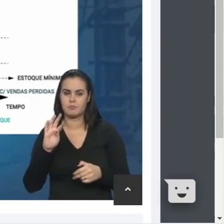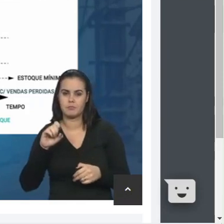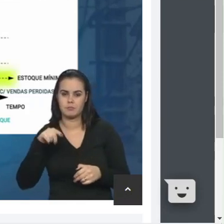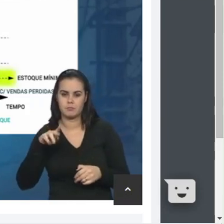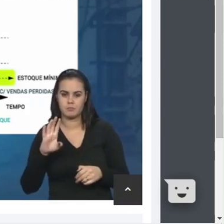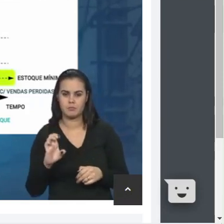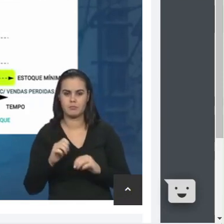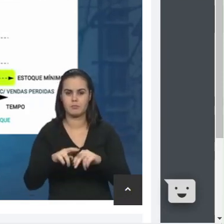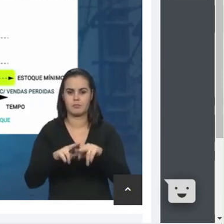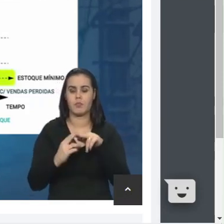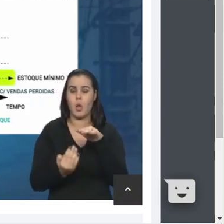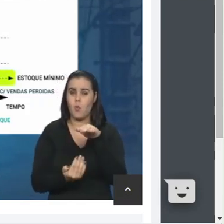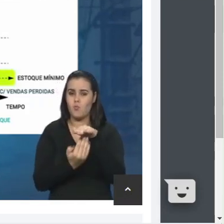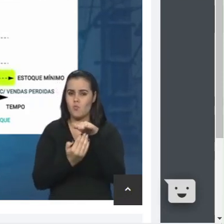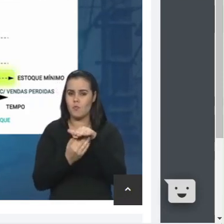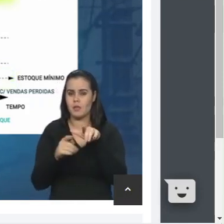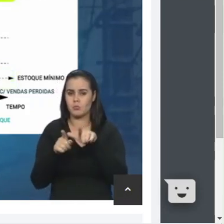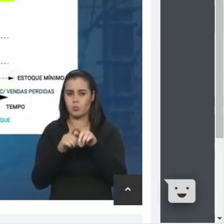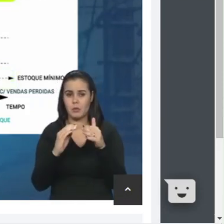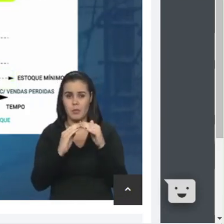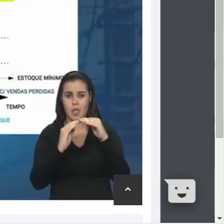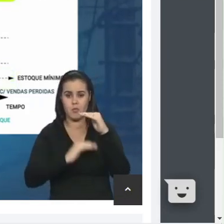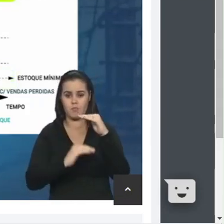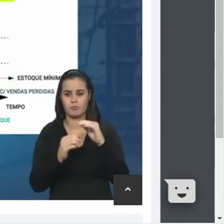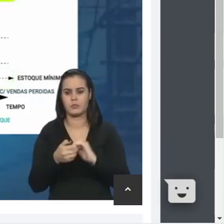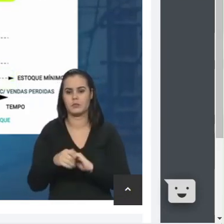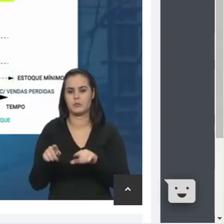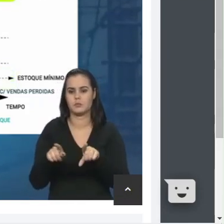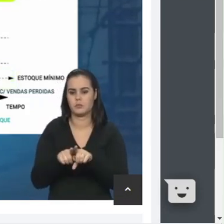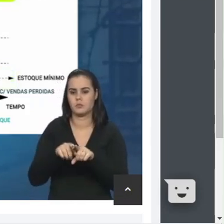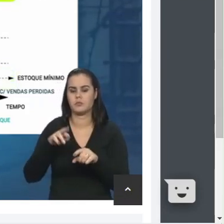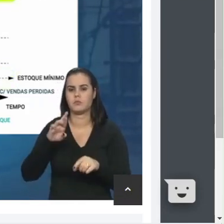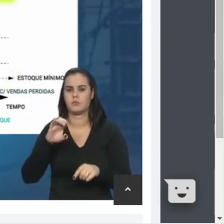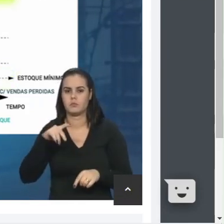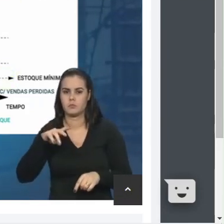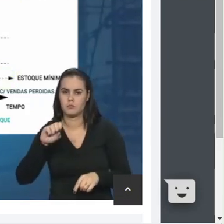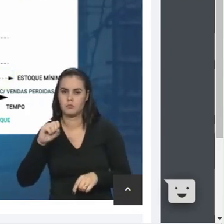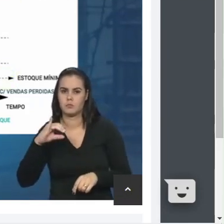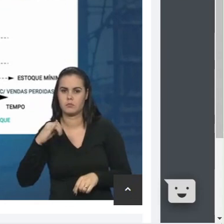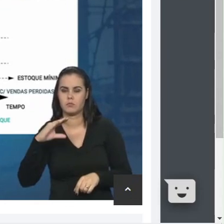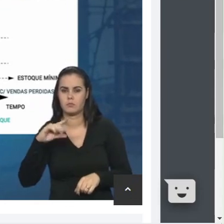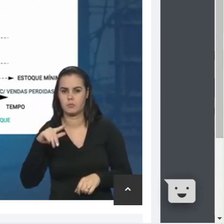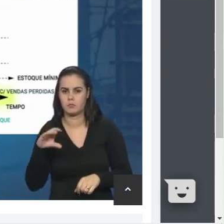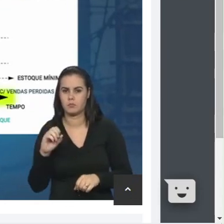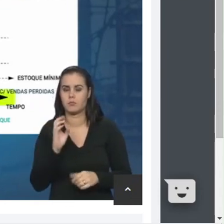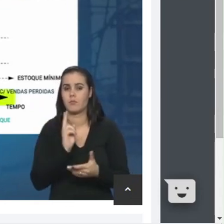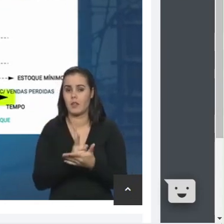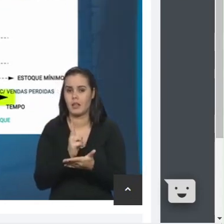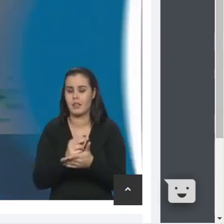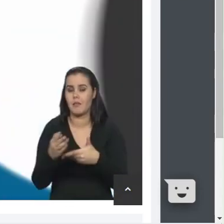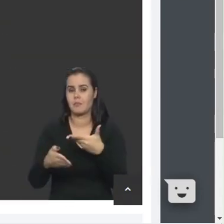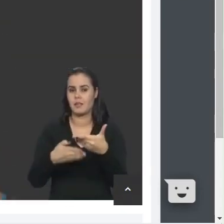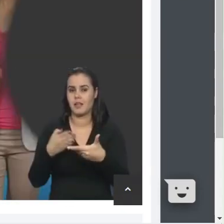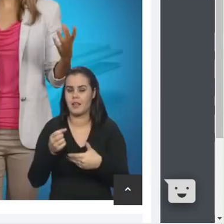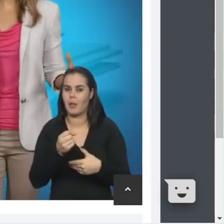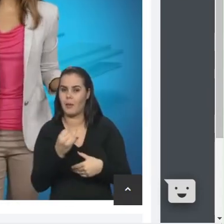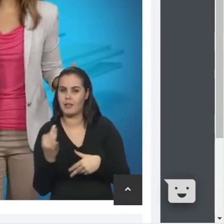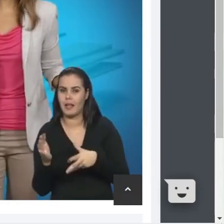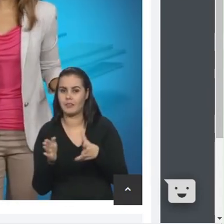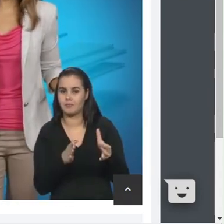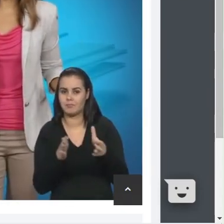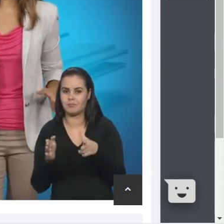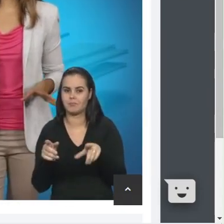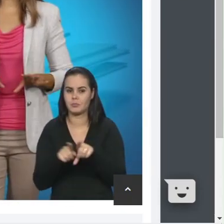máximo, o ponto de estoque mínimo e o ponto de reposição, sempre em relação às quantidades e ao tempo.